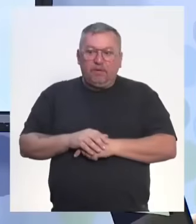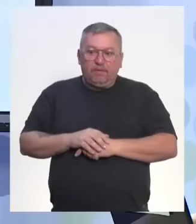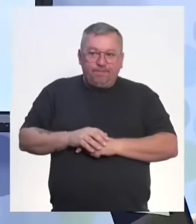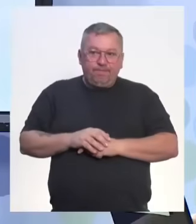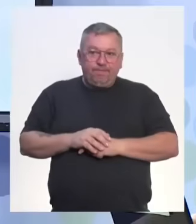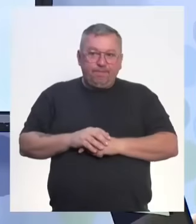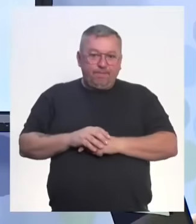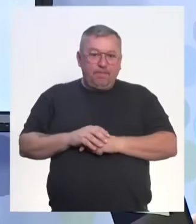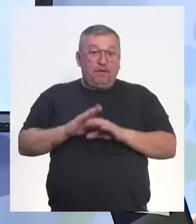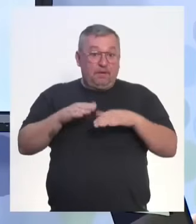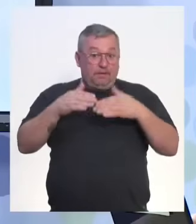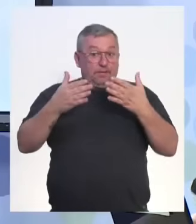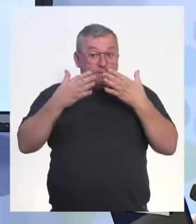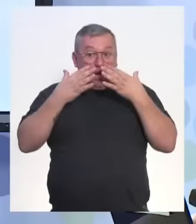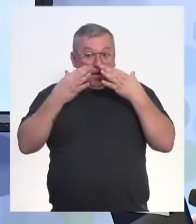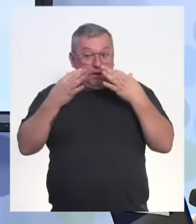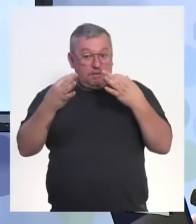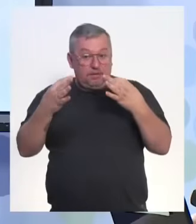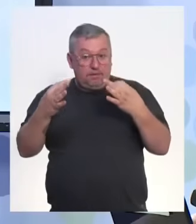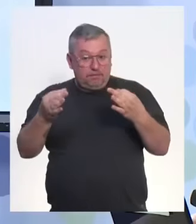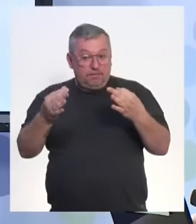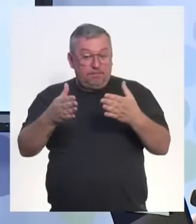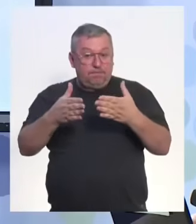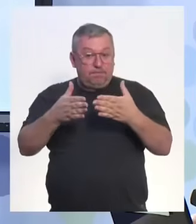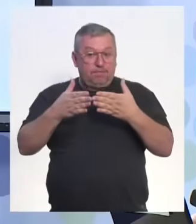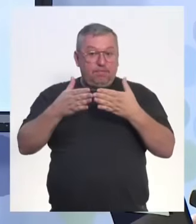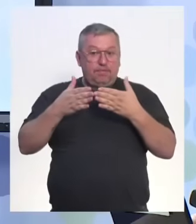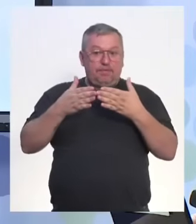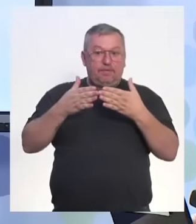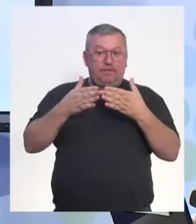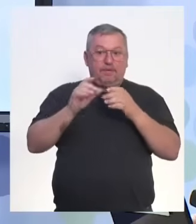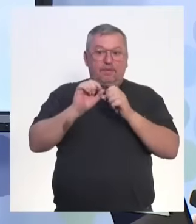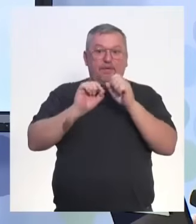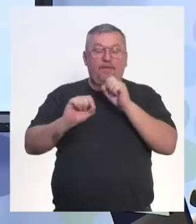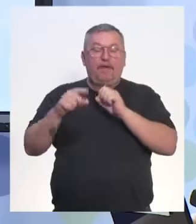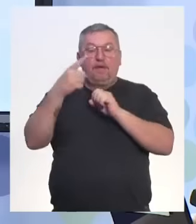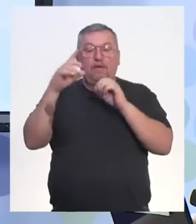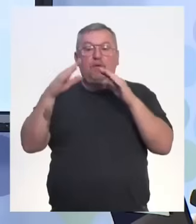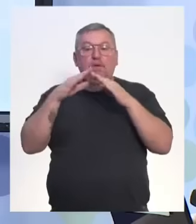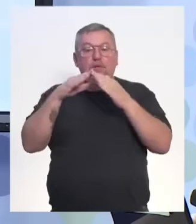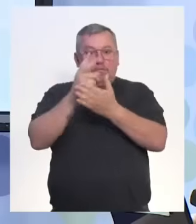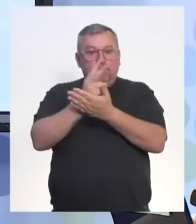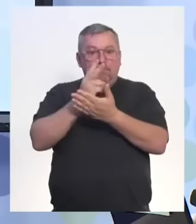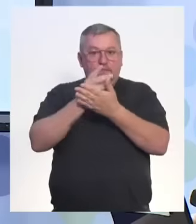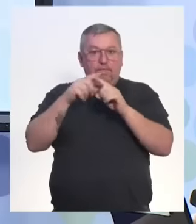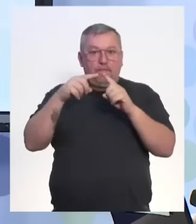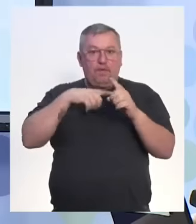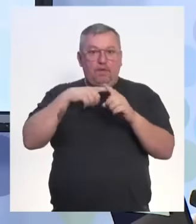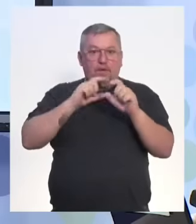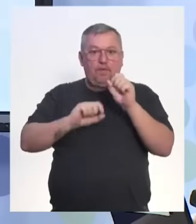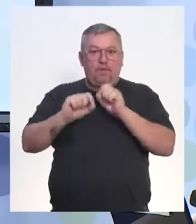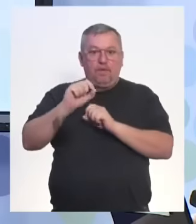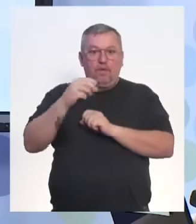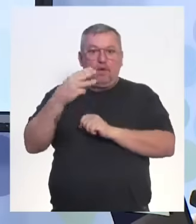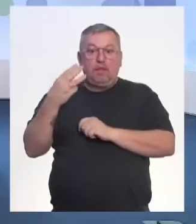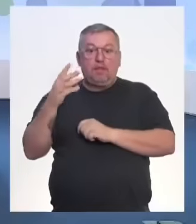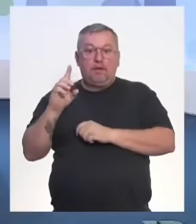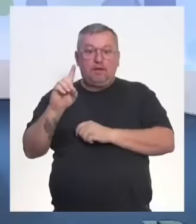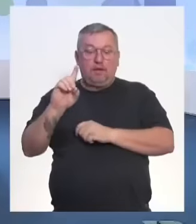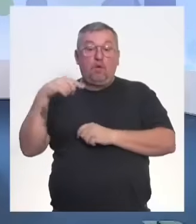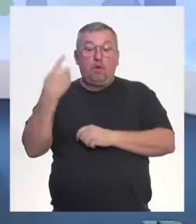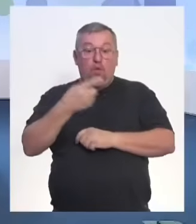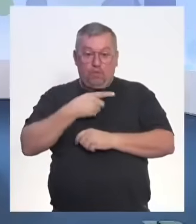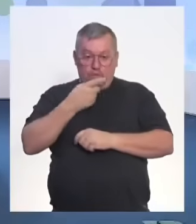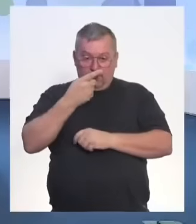vida, né? Às vezes até numa forma aí que vocês façam em casa mesmo. Então, eu tenho a figura tridimensional como nós